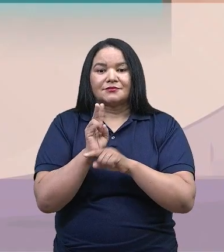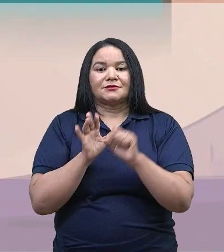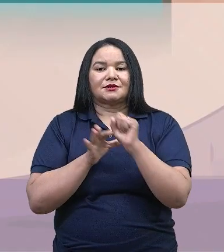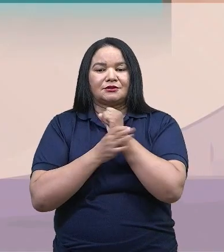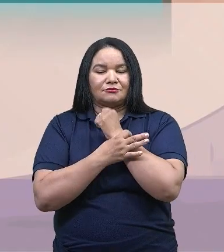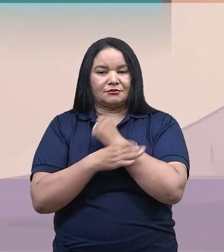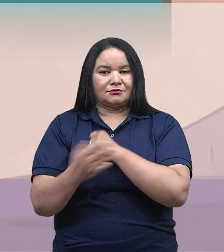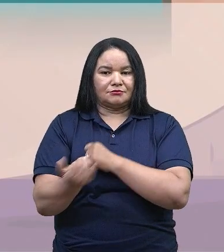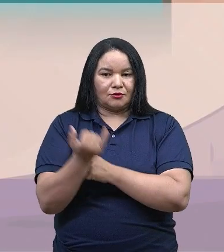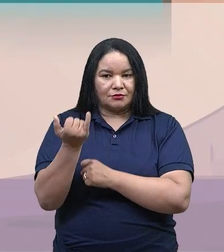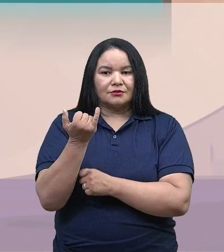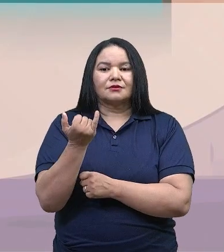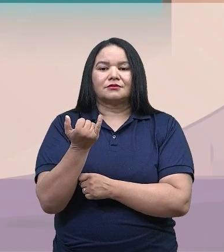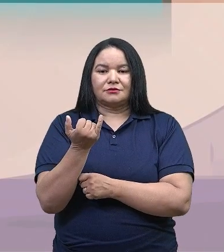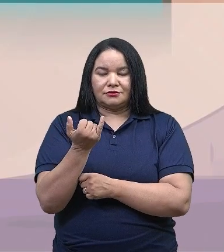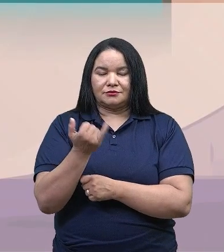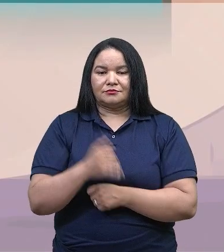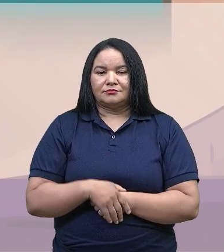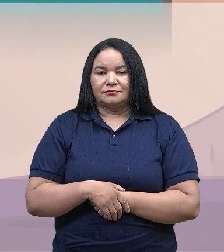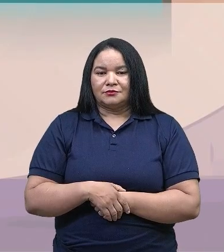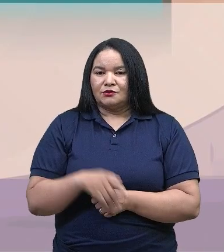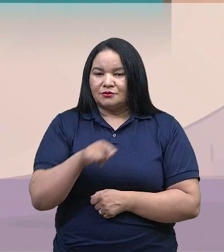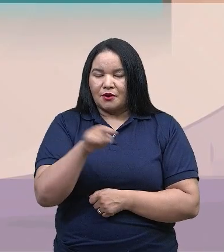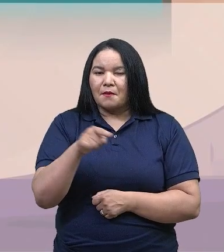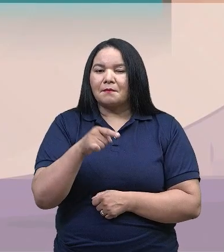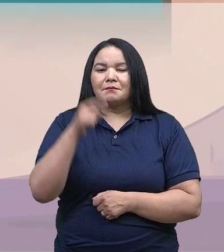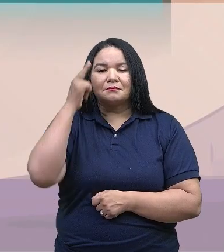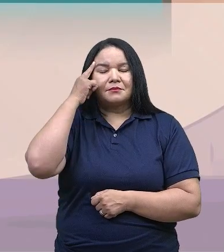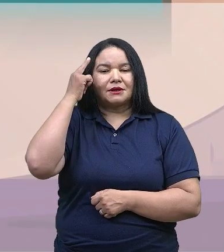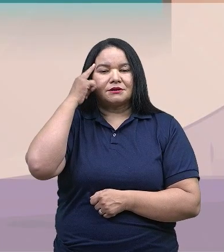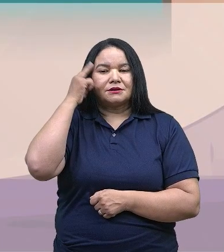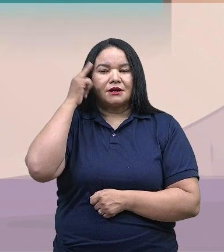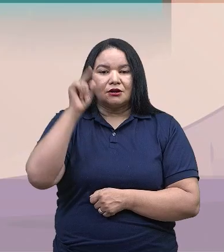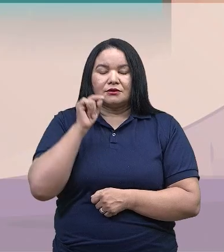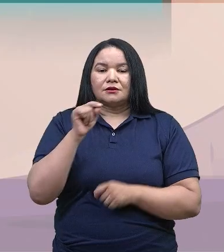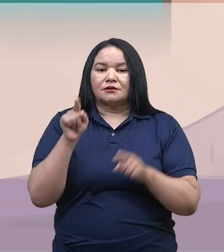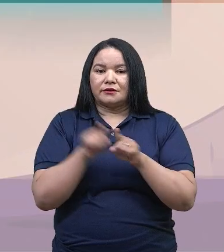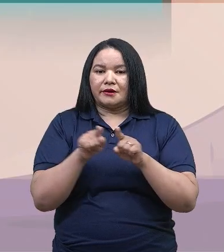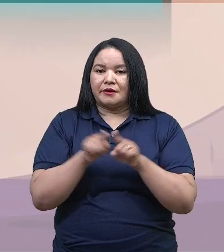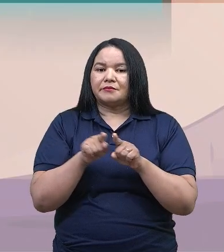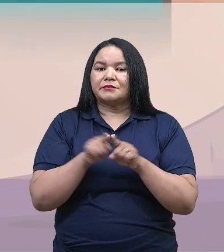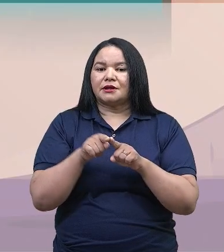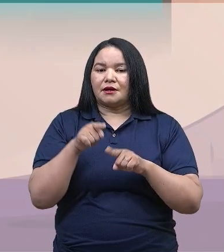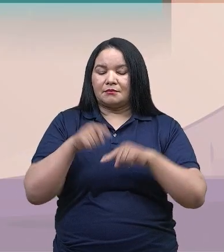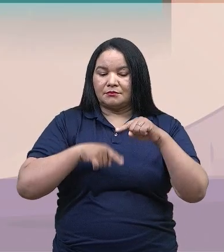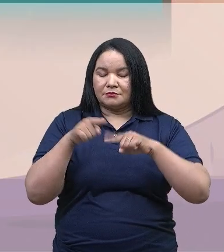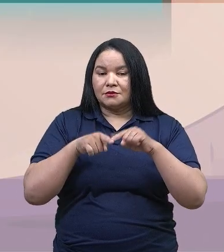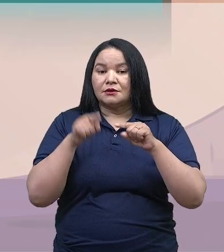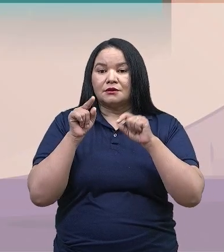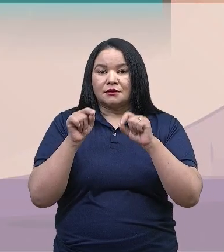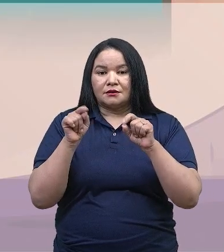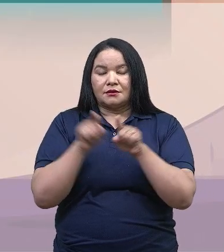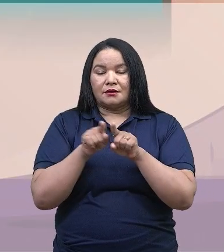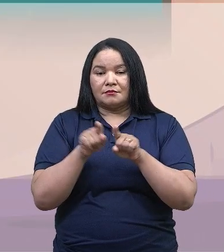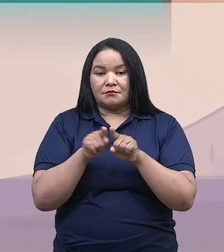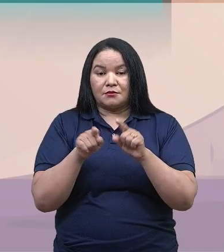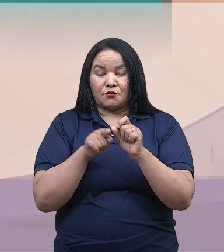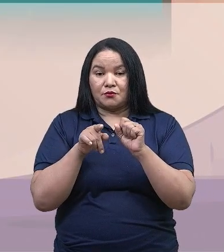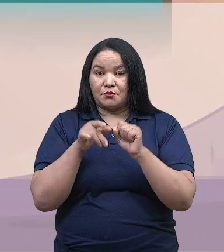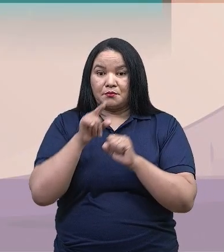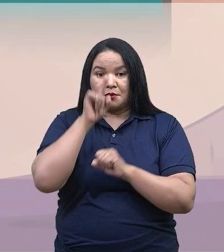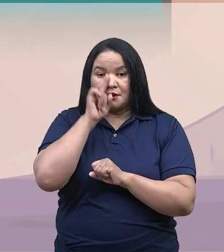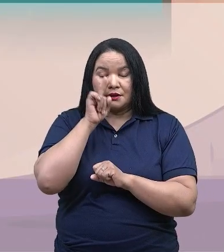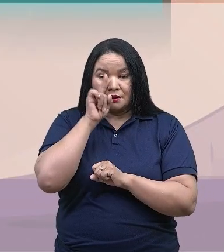muito importante. Isso a gente precisa pensar nessa parte da gestão de risco, que é um pilar fundamental nas práticas